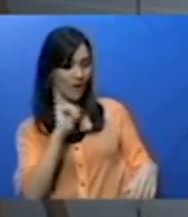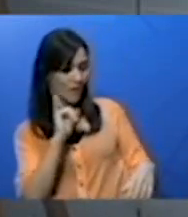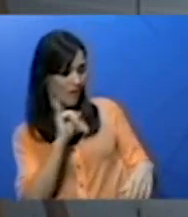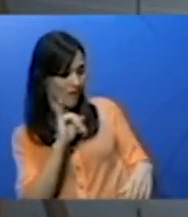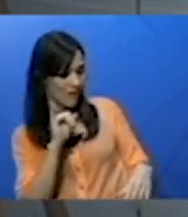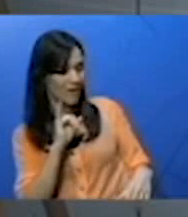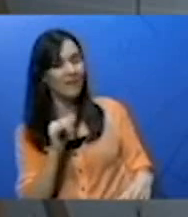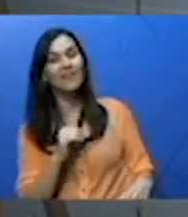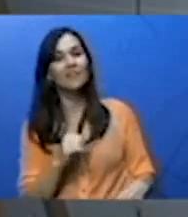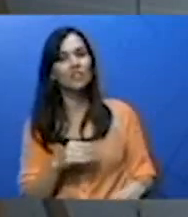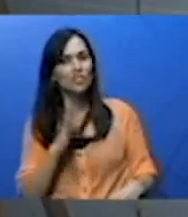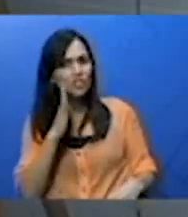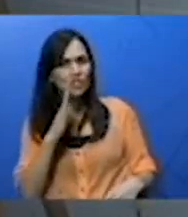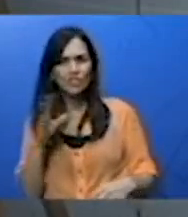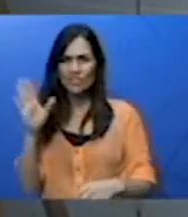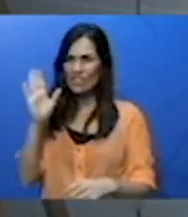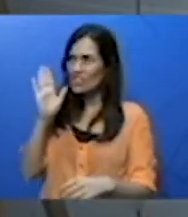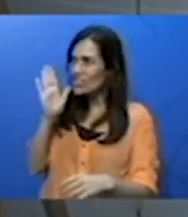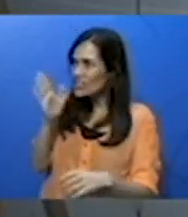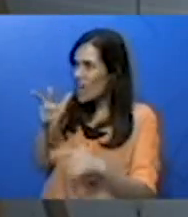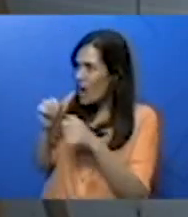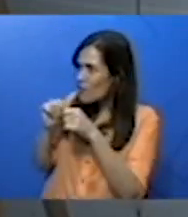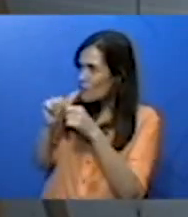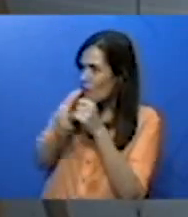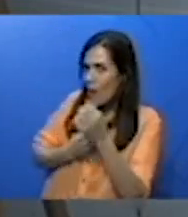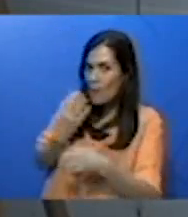Clarinha! Já criou seu poema, Clarinha?